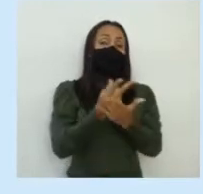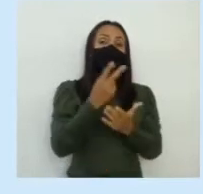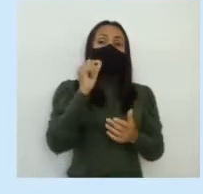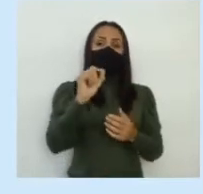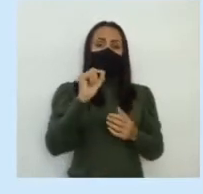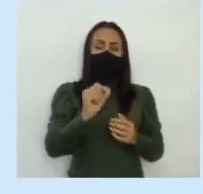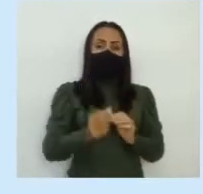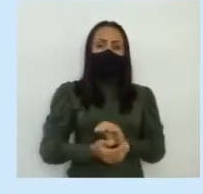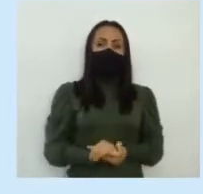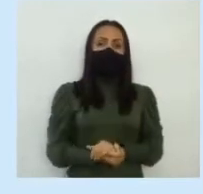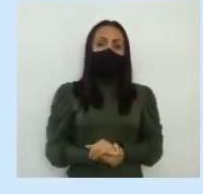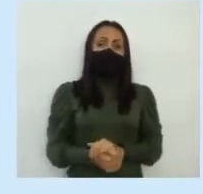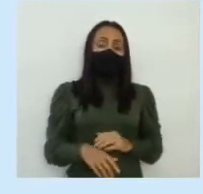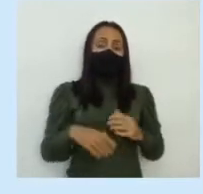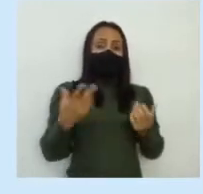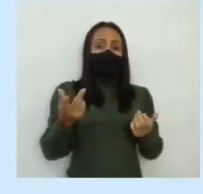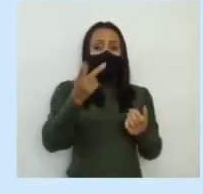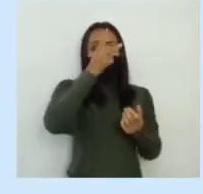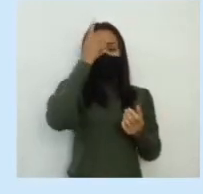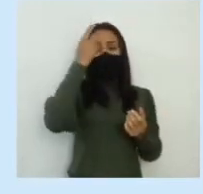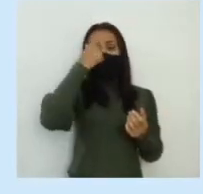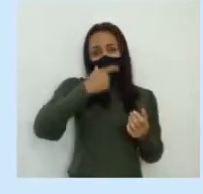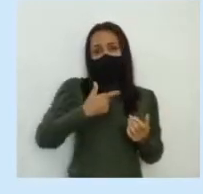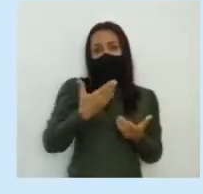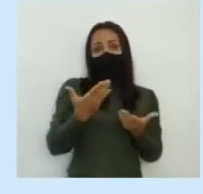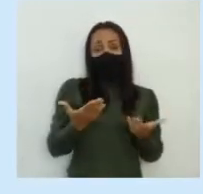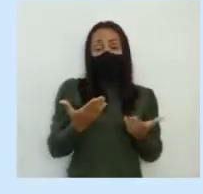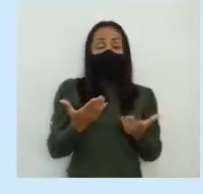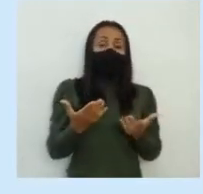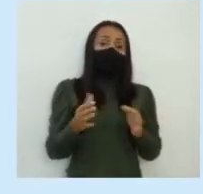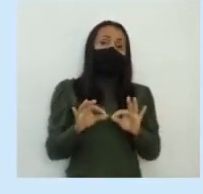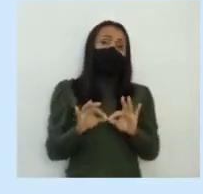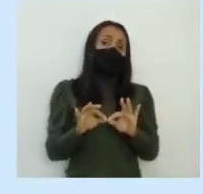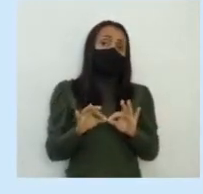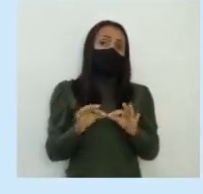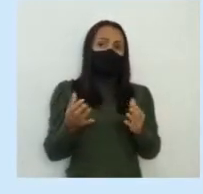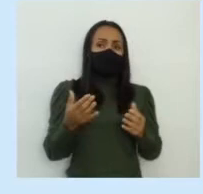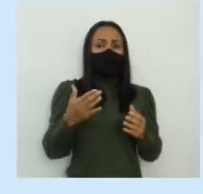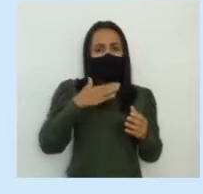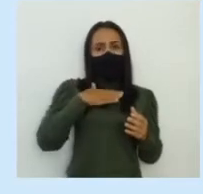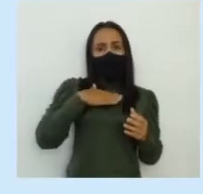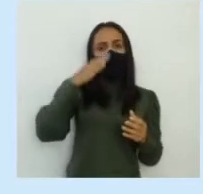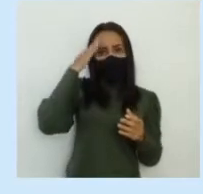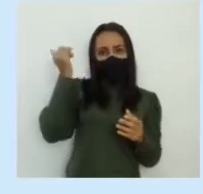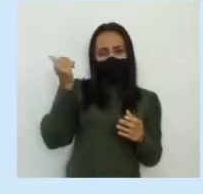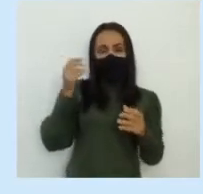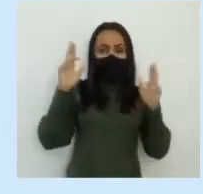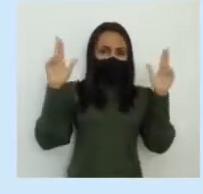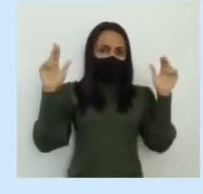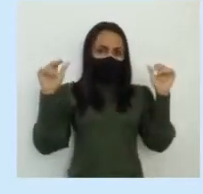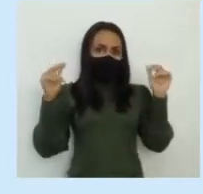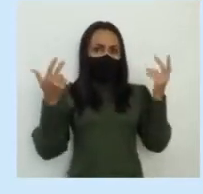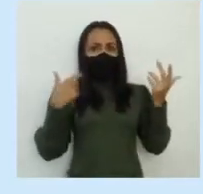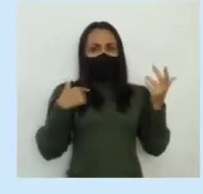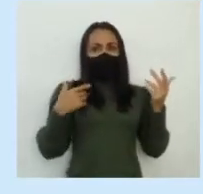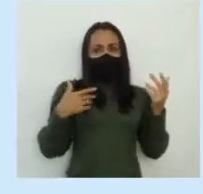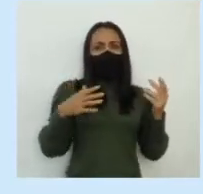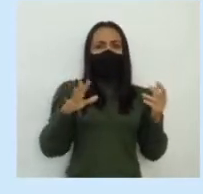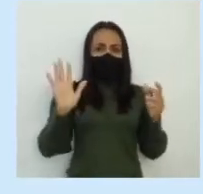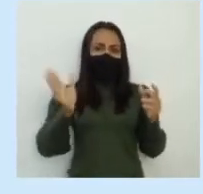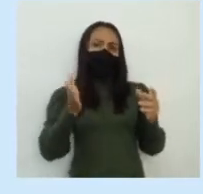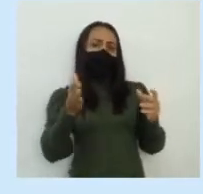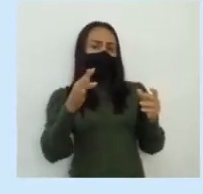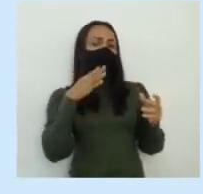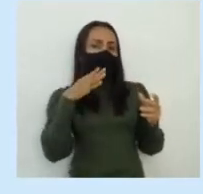aqui? O emissor, ele entende simplesmente que, como ele sabe daquele assunto, ele tem aquele conteúdo muito